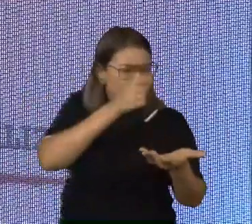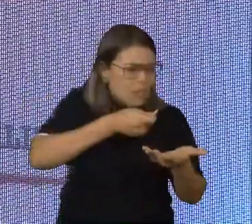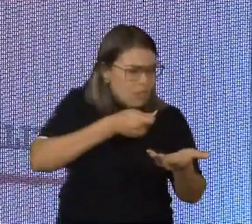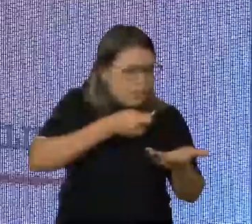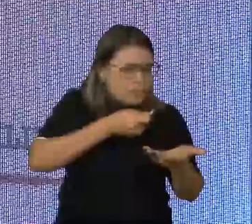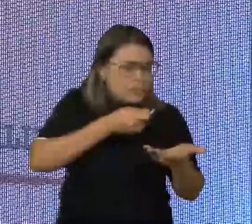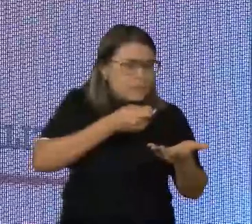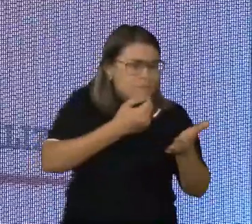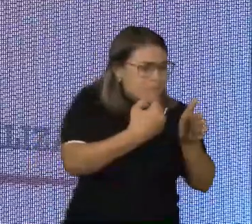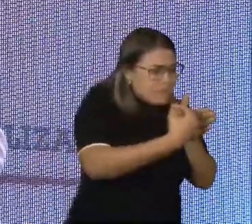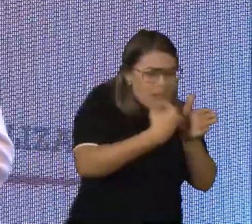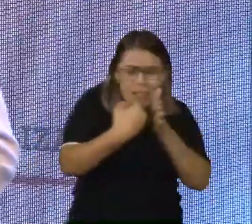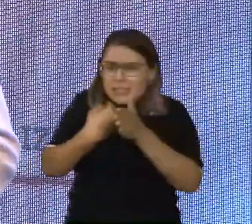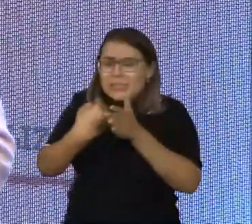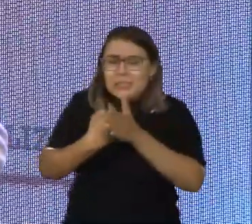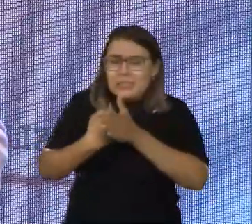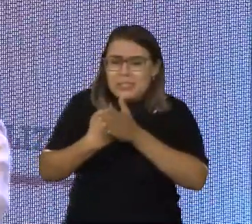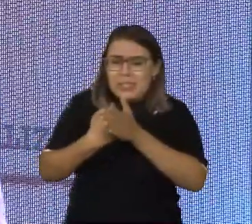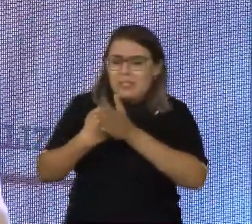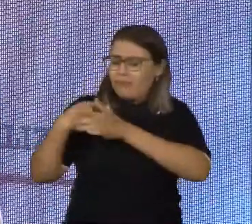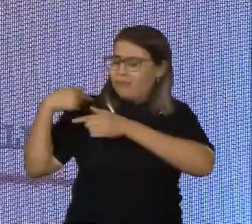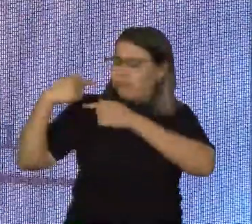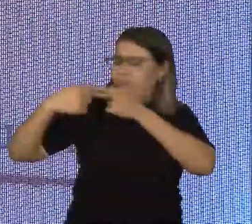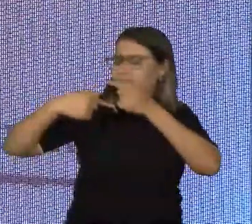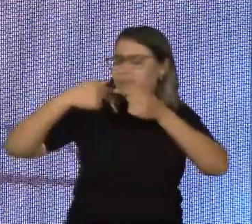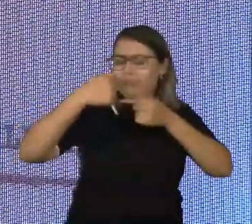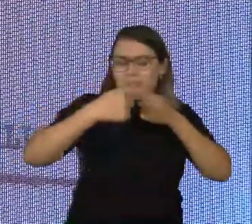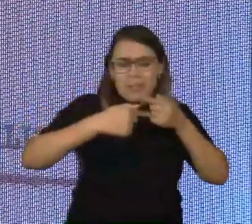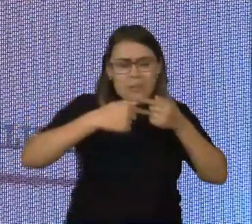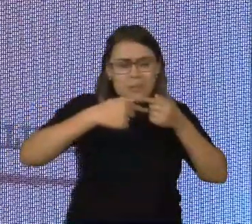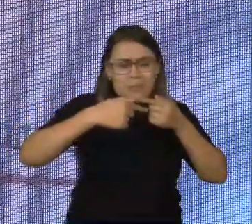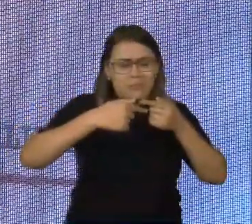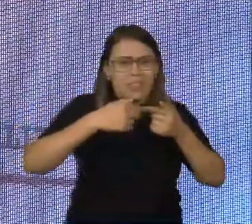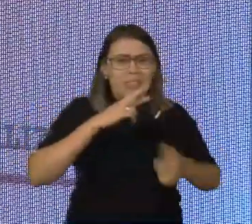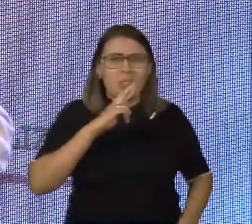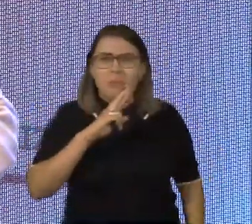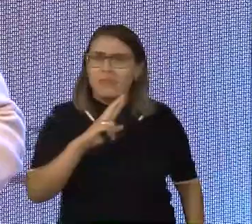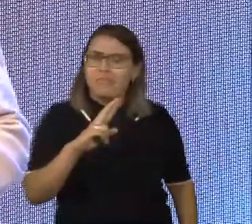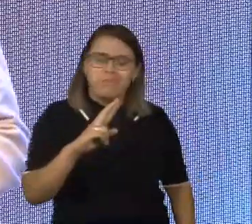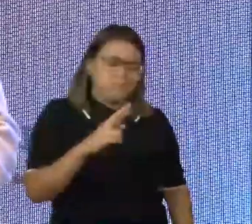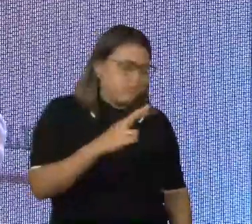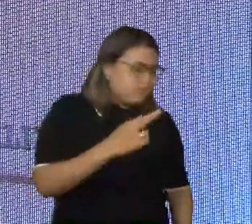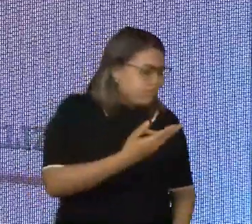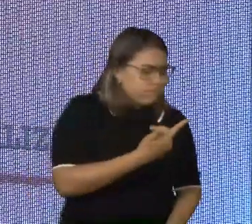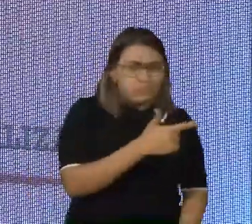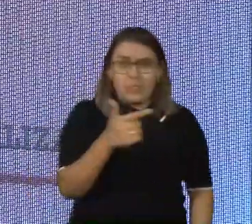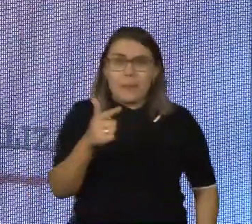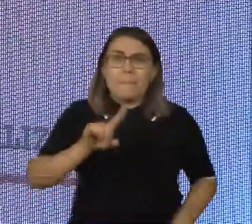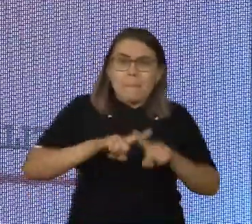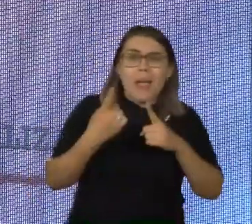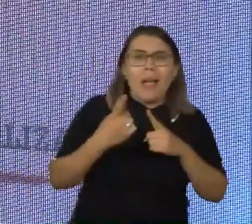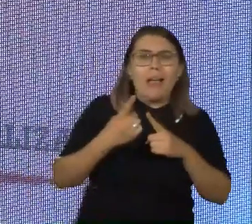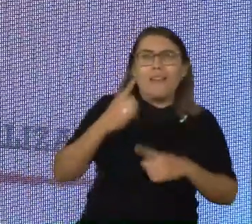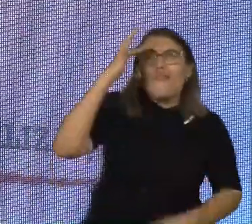São perguntas que nos rondam há séculos, mas que não sabemos a resposta ao certo. Mas para algumas culturas e filósofos,